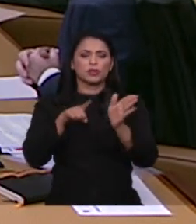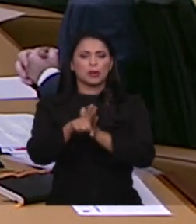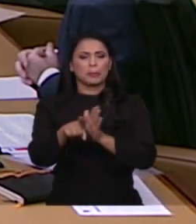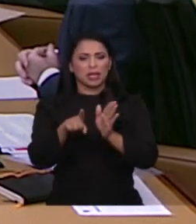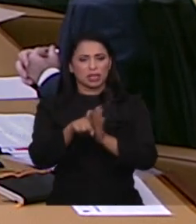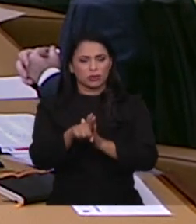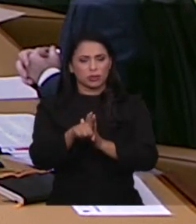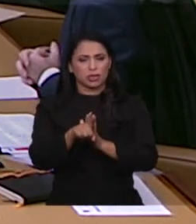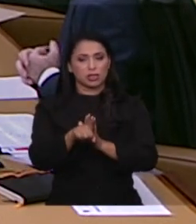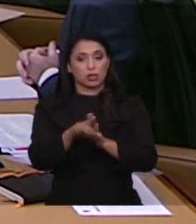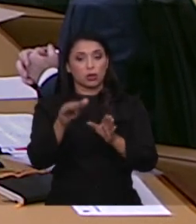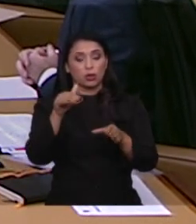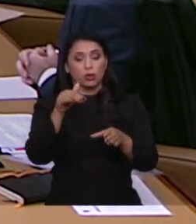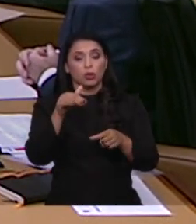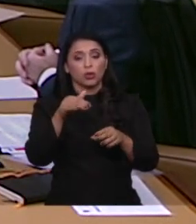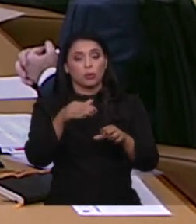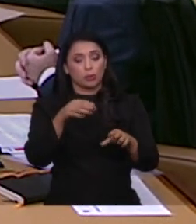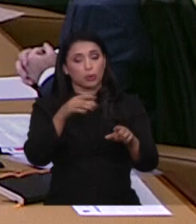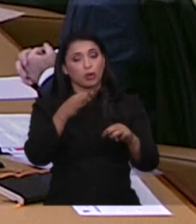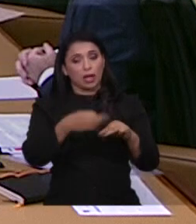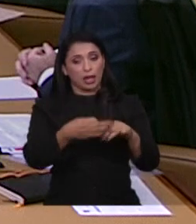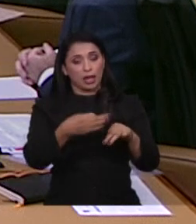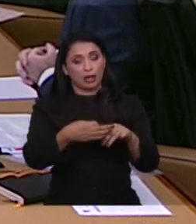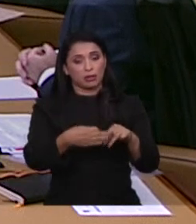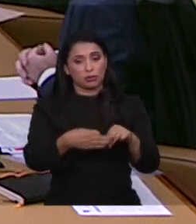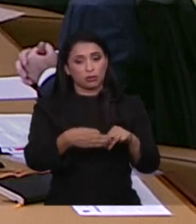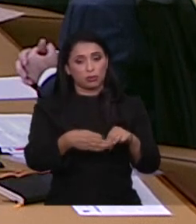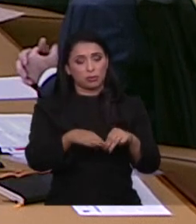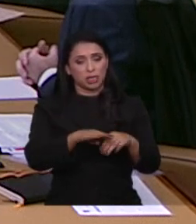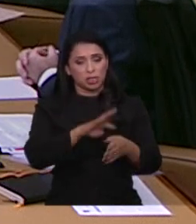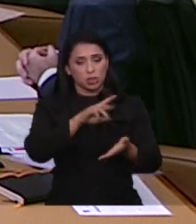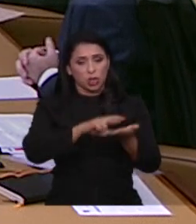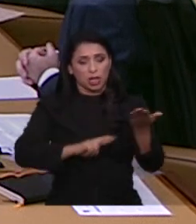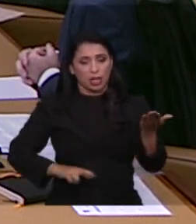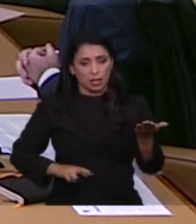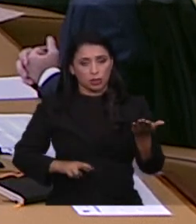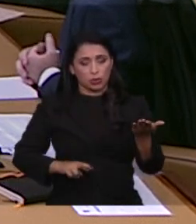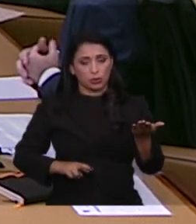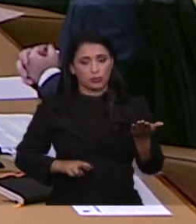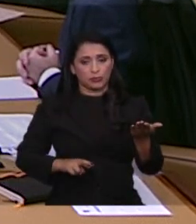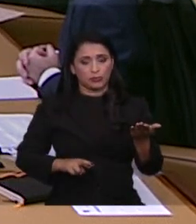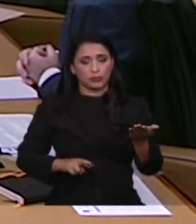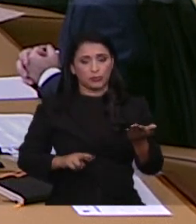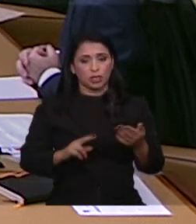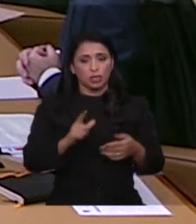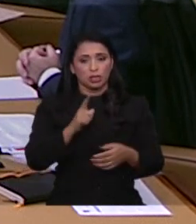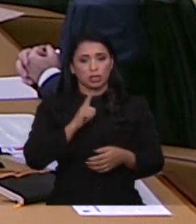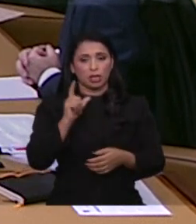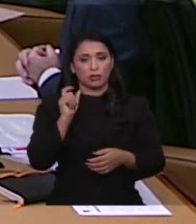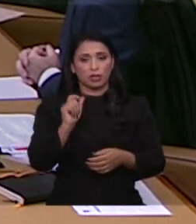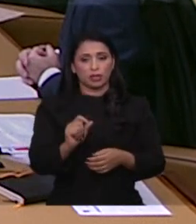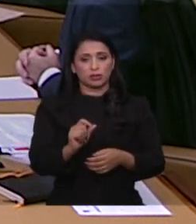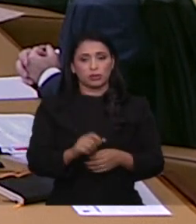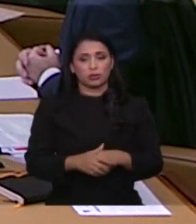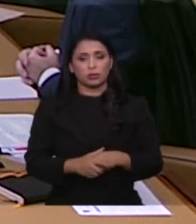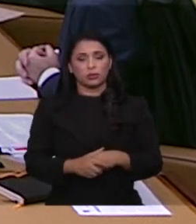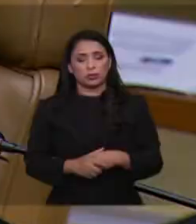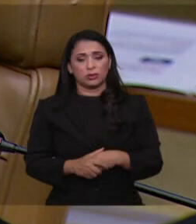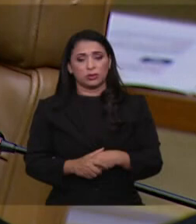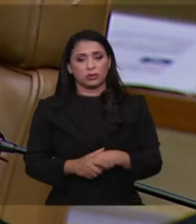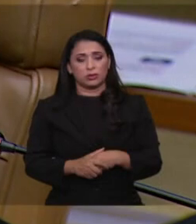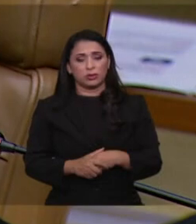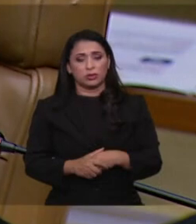meu voto ao eminente relator. Se na concepção do voto do ministro Luiz Fux,